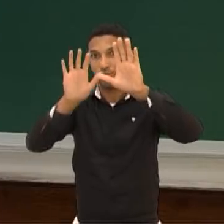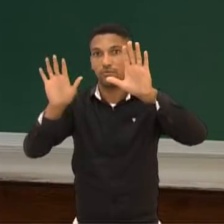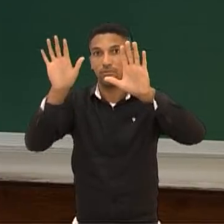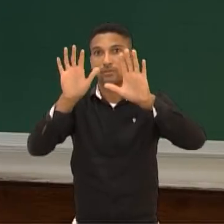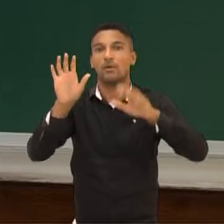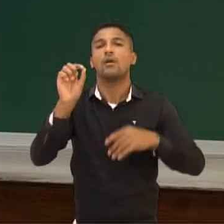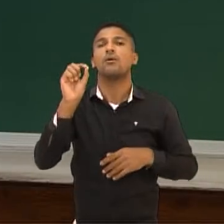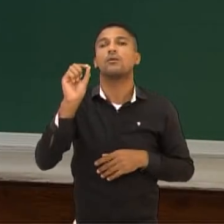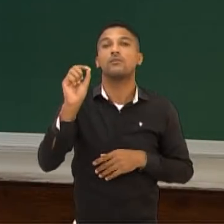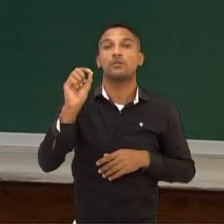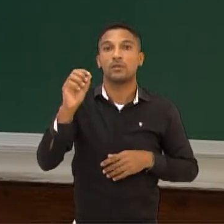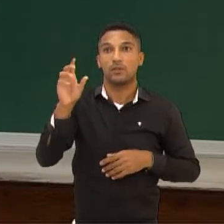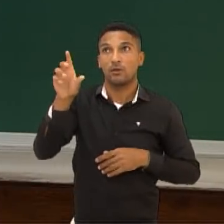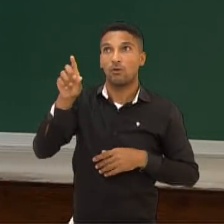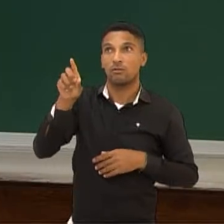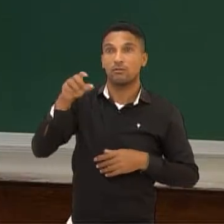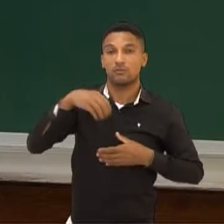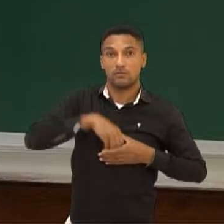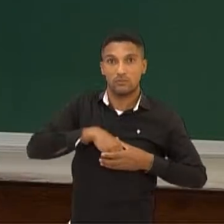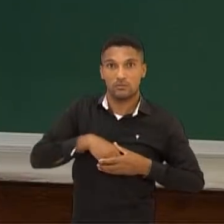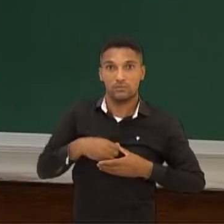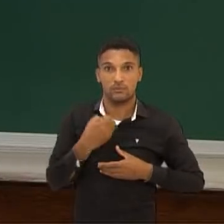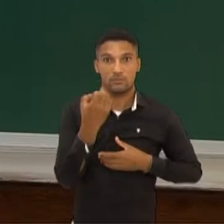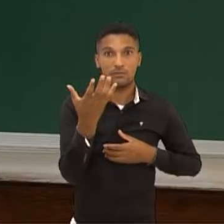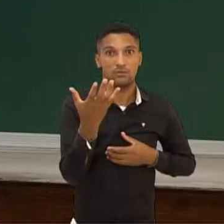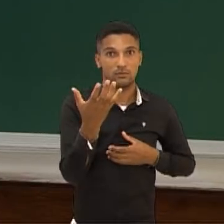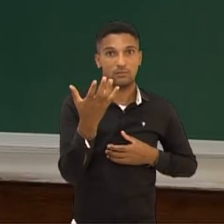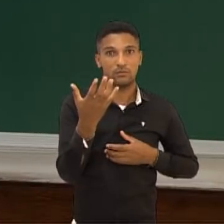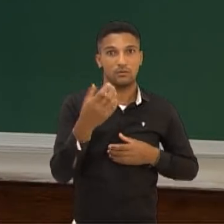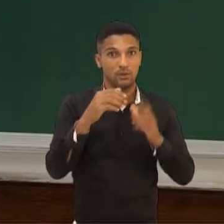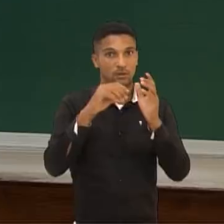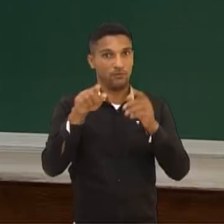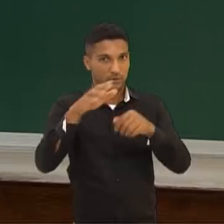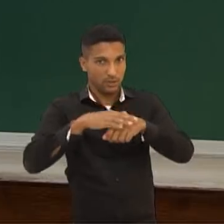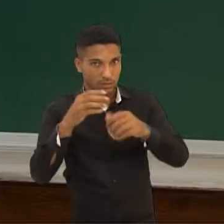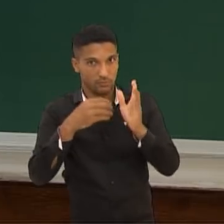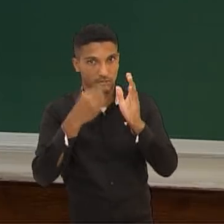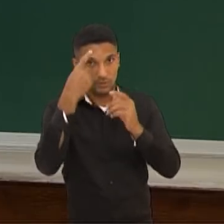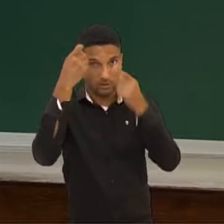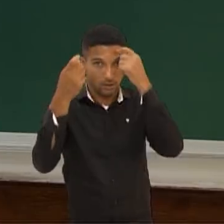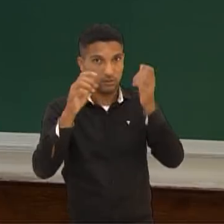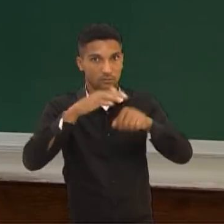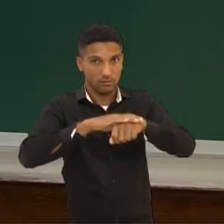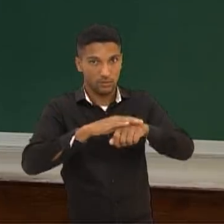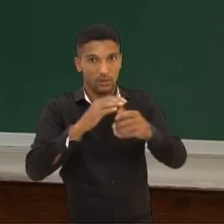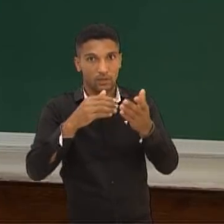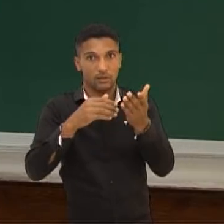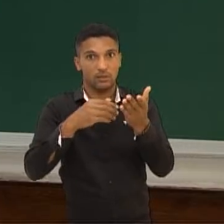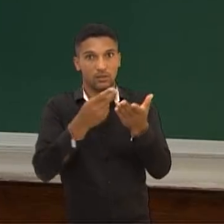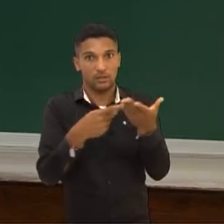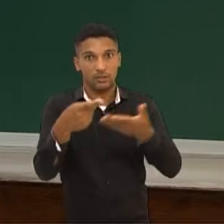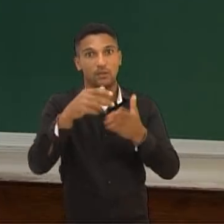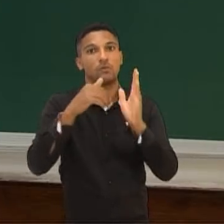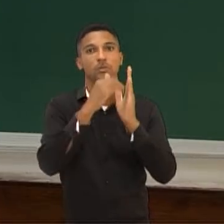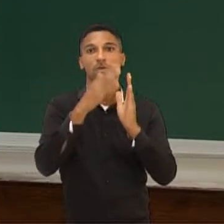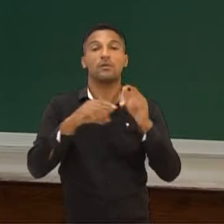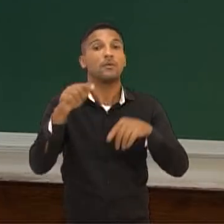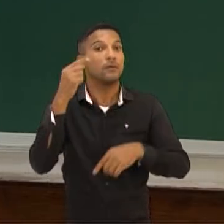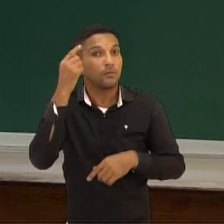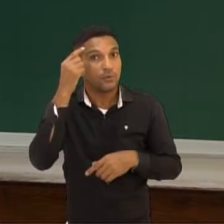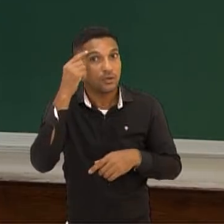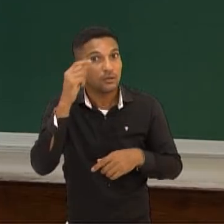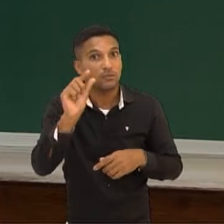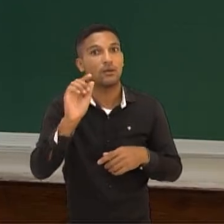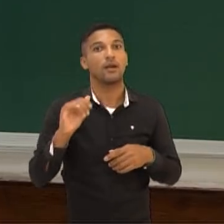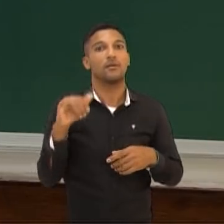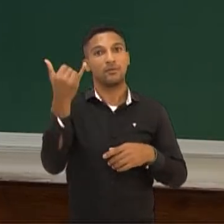querer fazer uma cena de teatro? Vai querer dançar? Vai querer fazer uma pintura, um desenho? Então, pensa um pouquinho e aproveita esse tempo, hein?